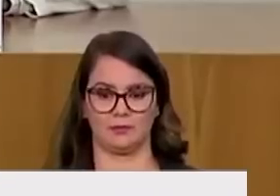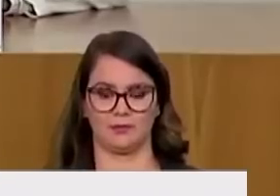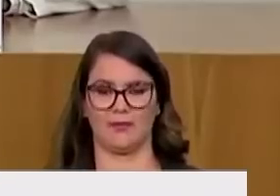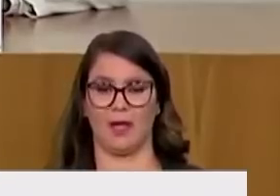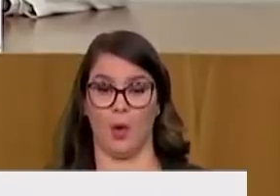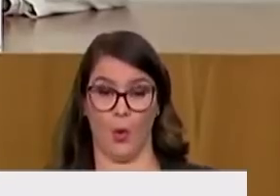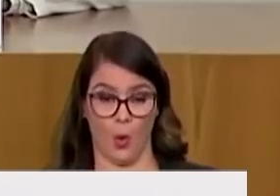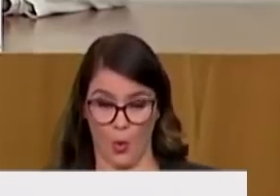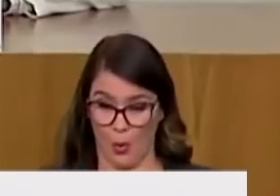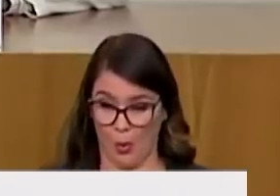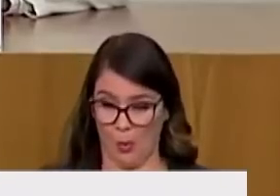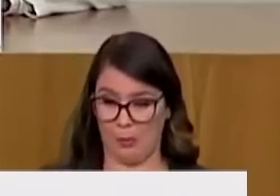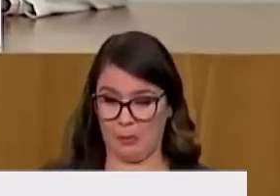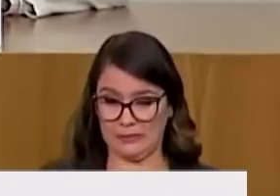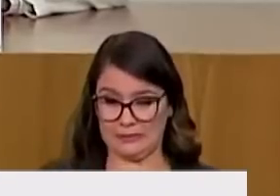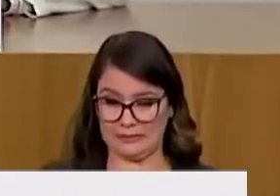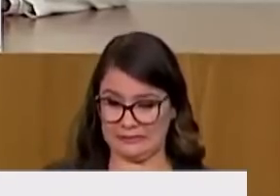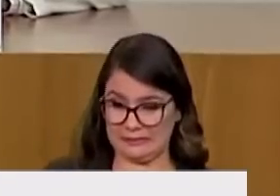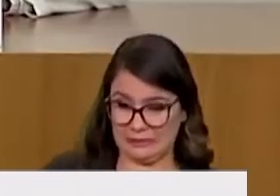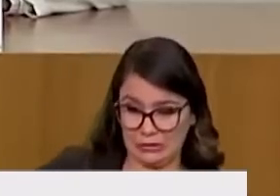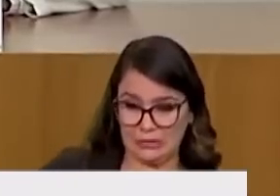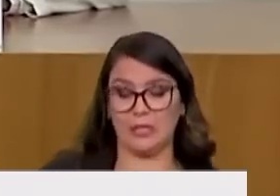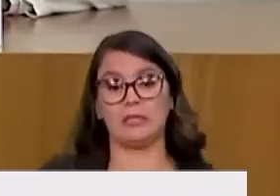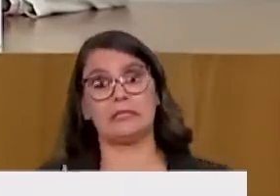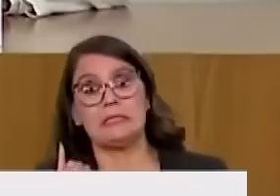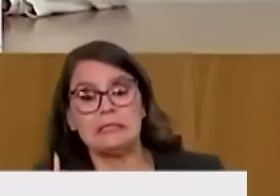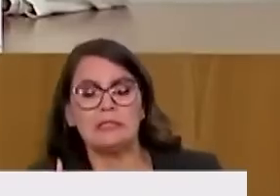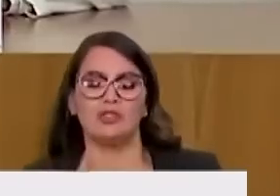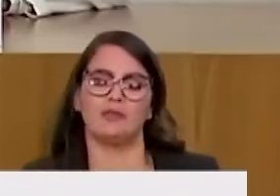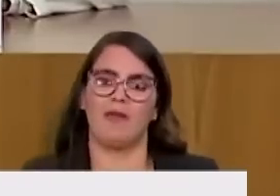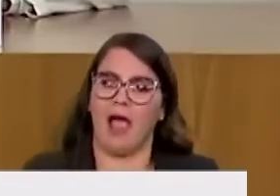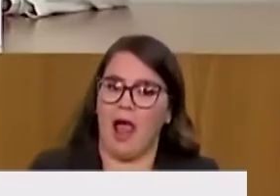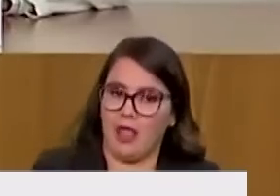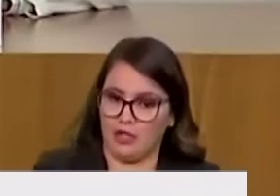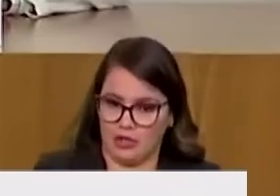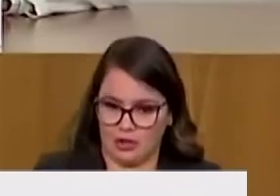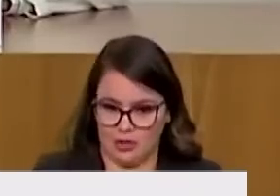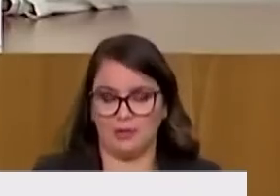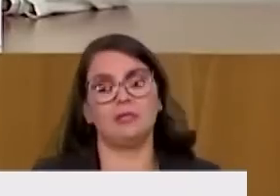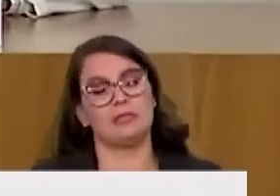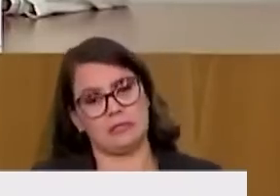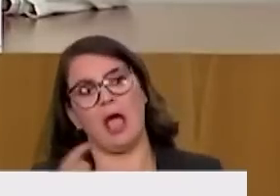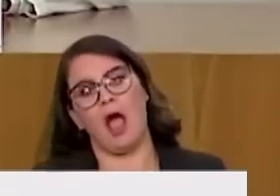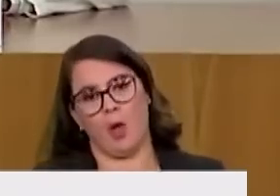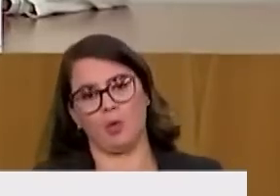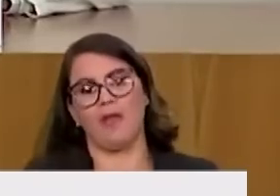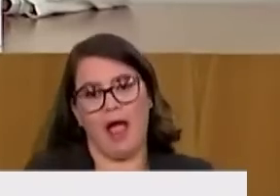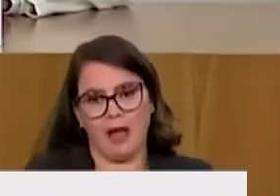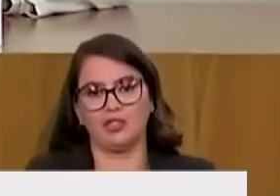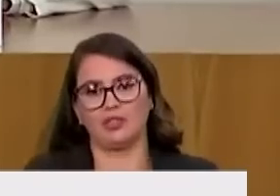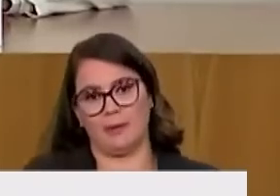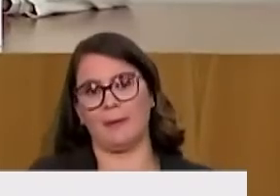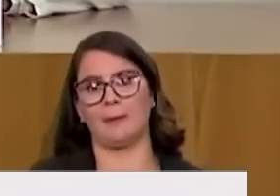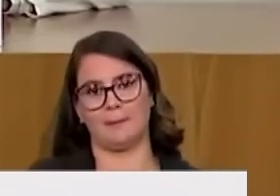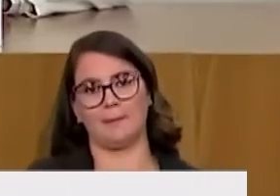Rejeição a esses materiais só se o paciente tiver uma alergia. Tem pacientes que têm histórico de alergia a alguns metais que